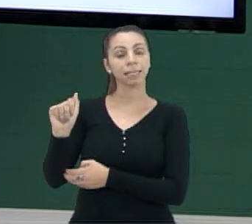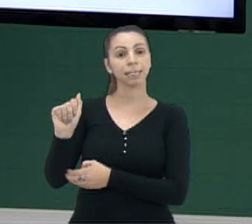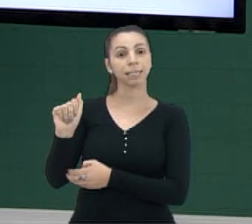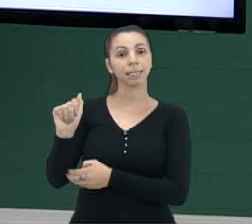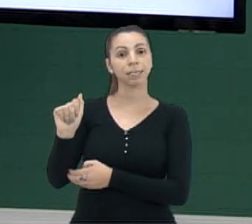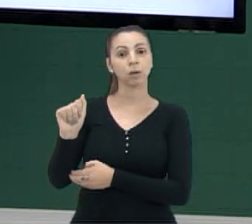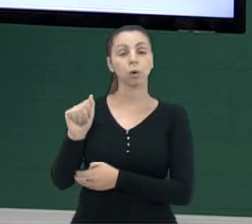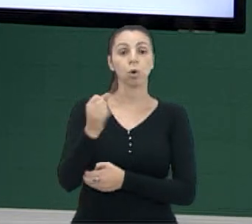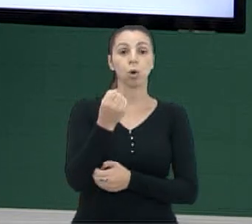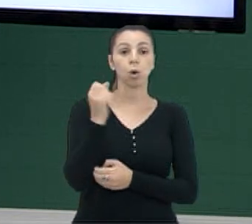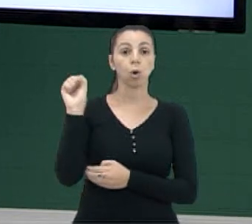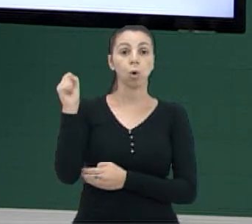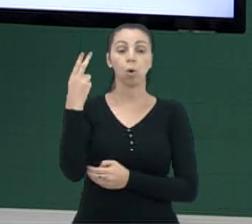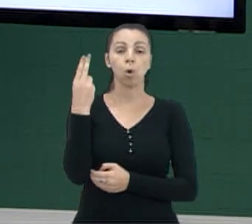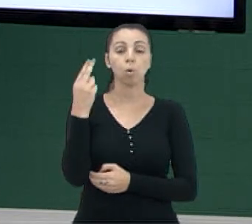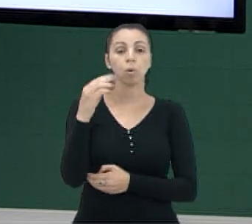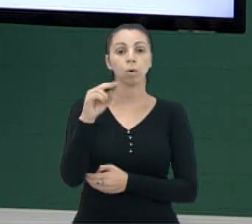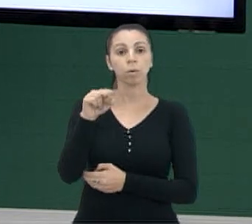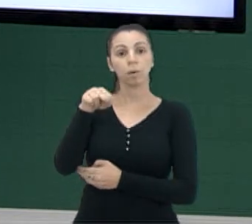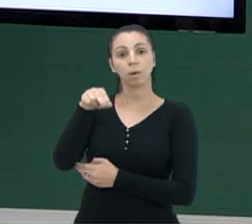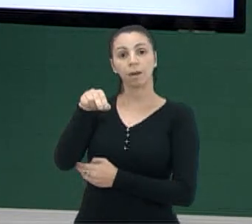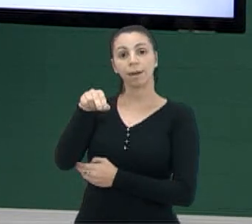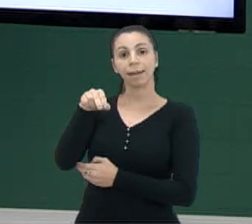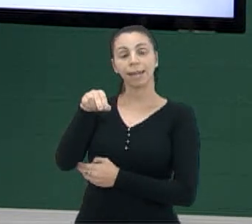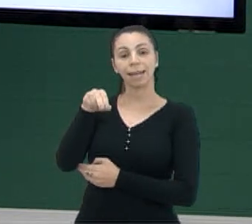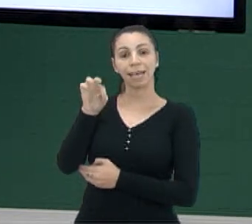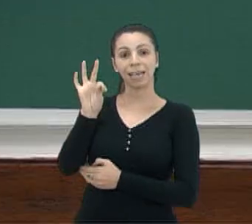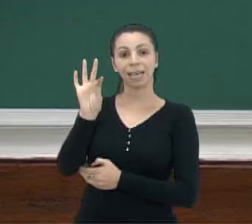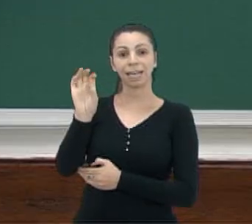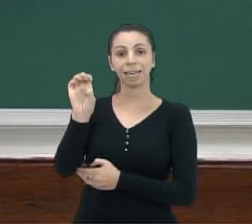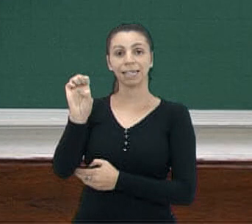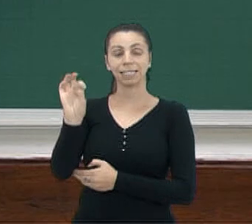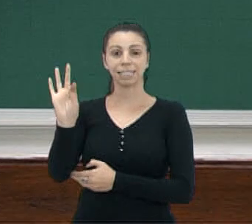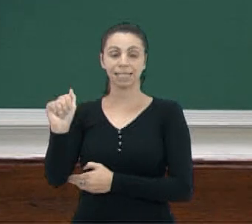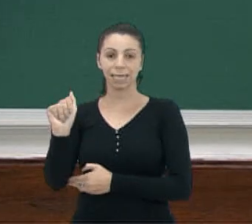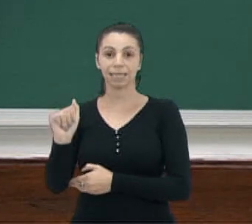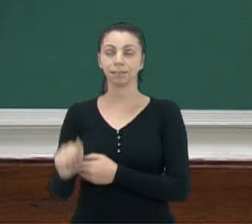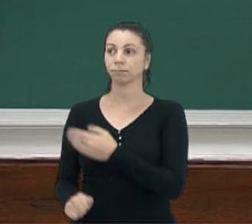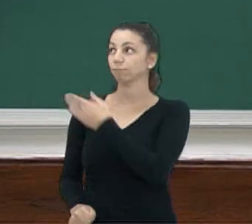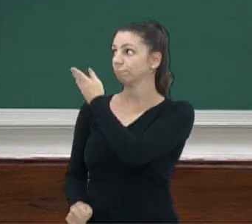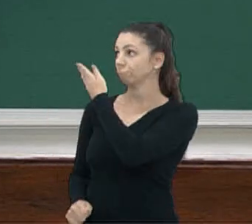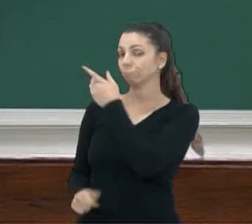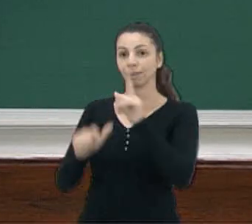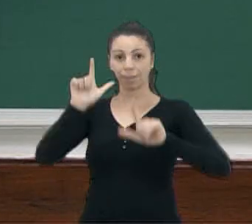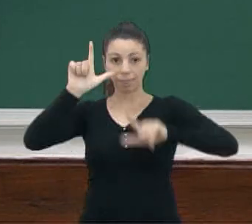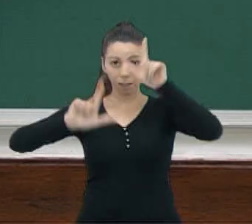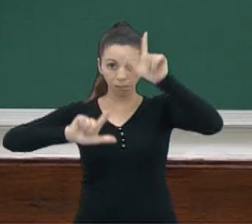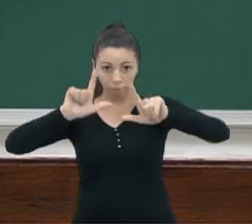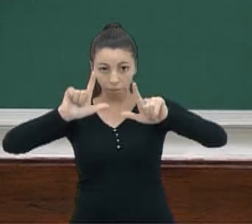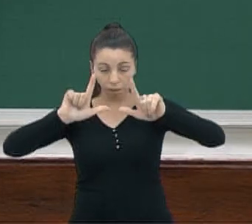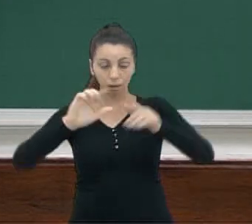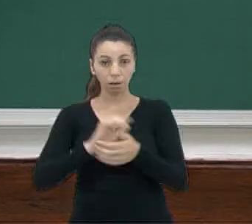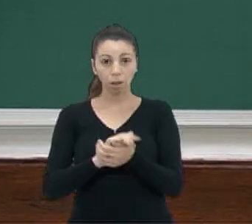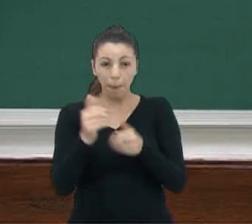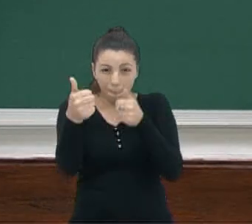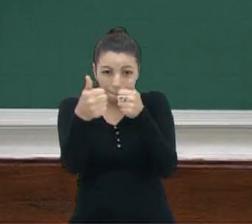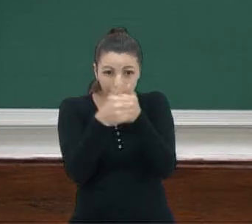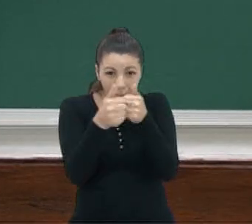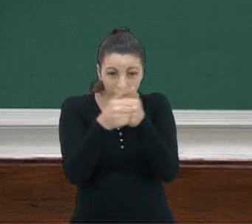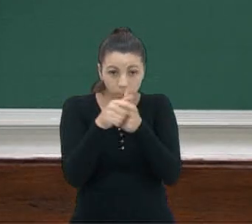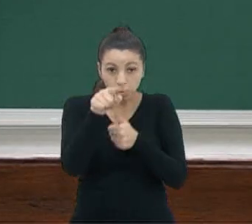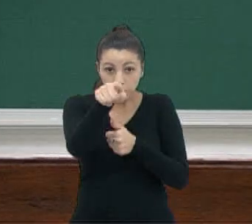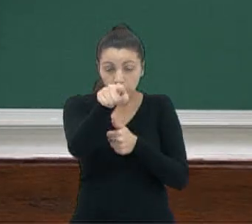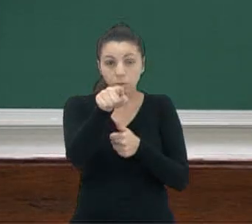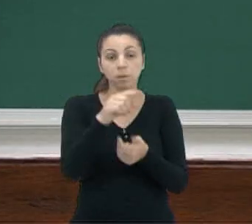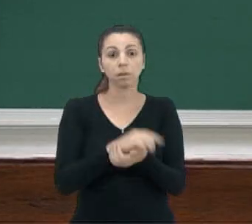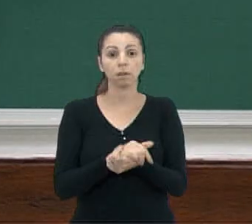meu pai comprou hoje. Se a TV estiver próxima de você, você vai dizer